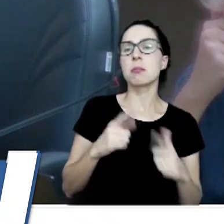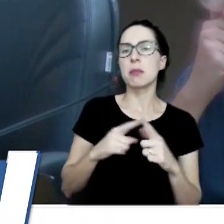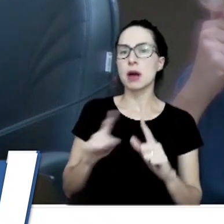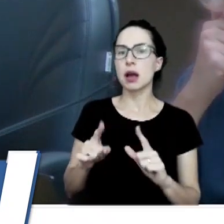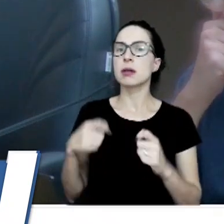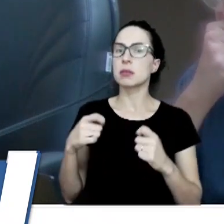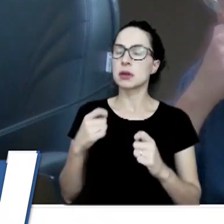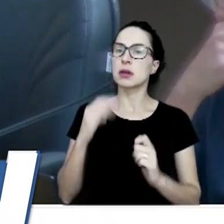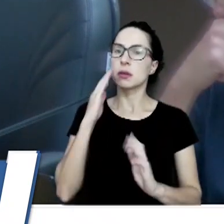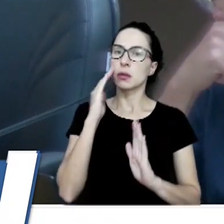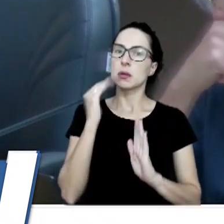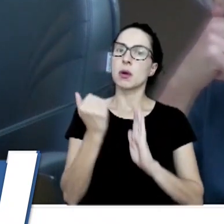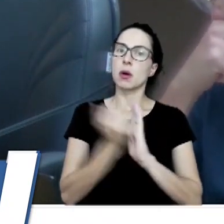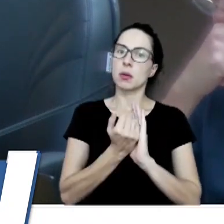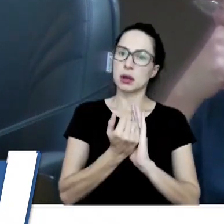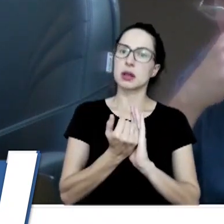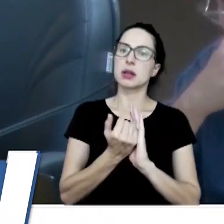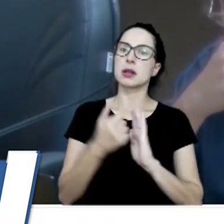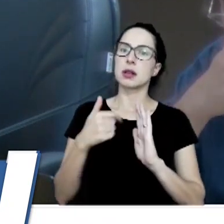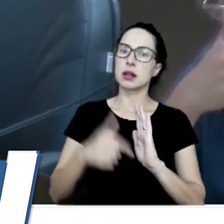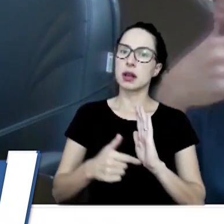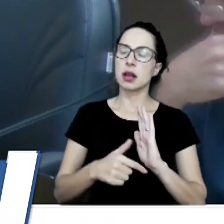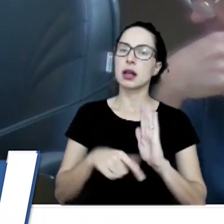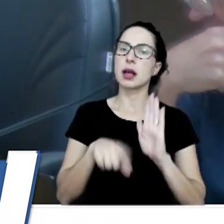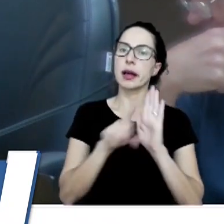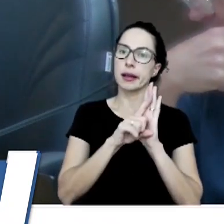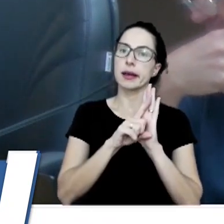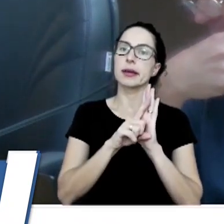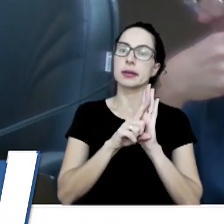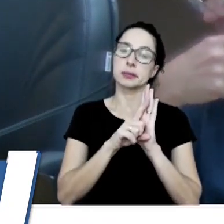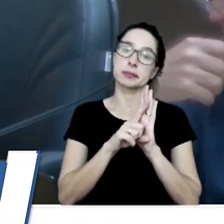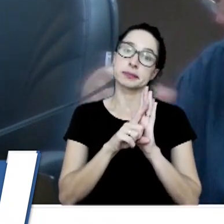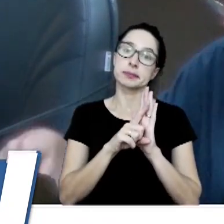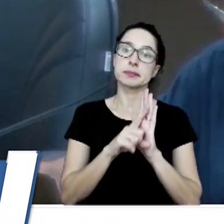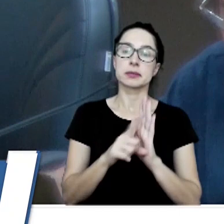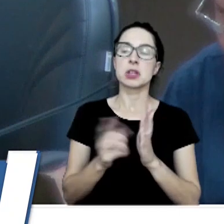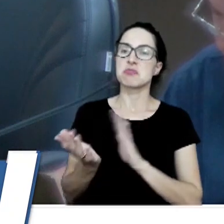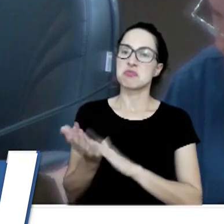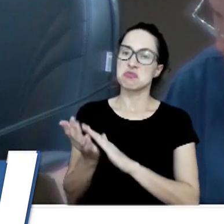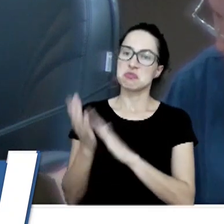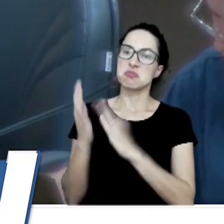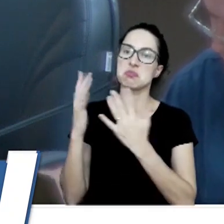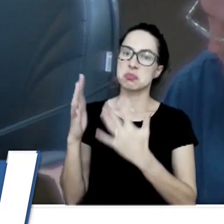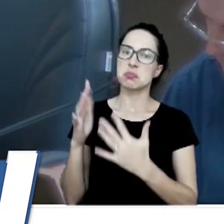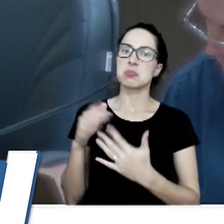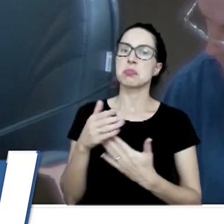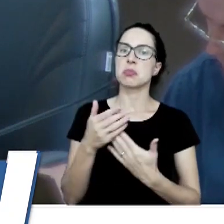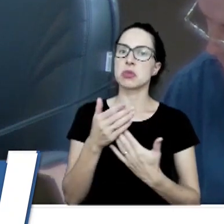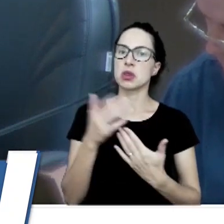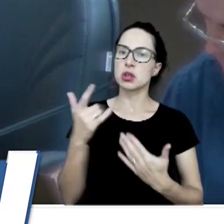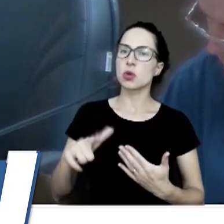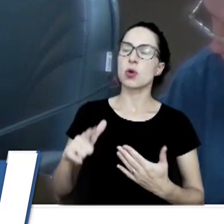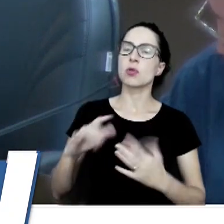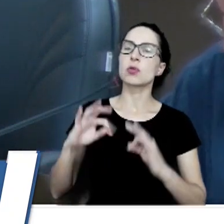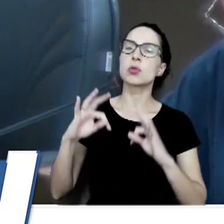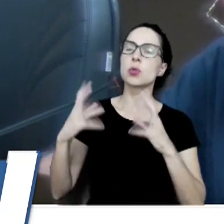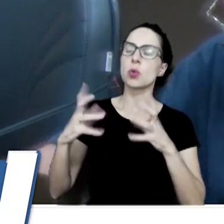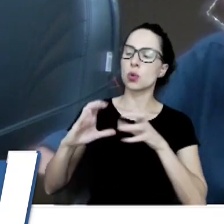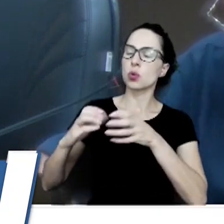o cuidado, a responsabilidade que tem esse pessoal do sindicato, algumas vezes